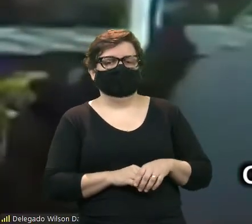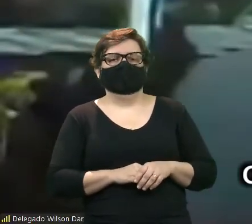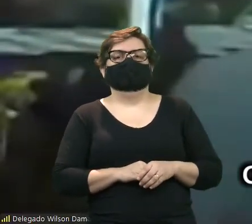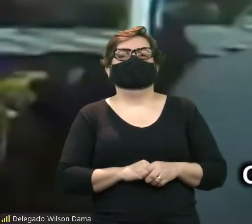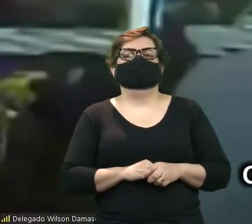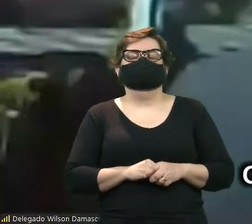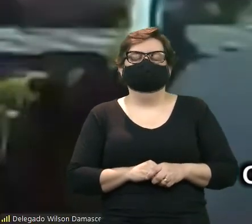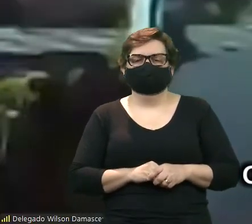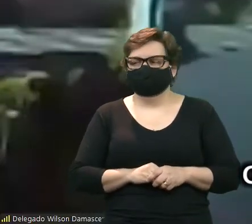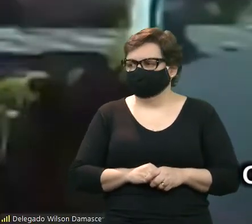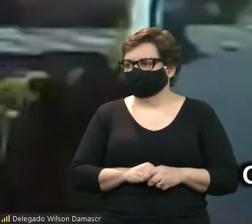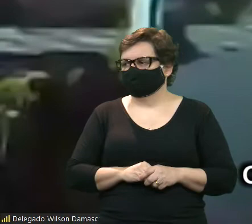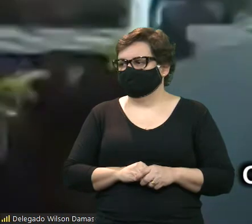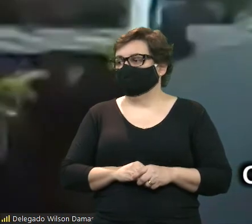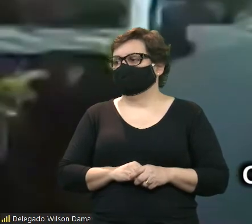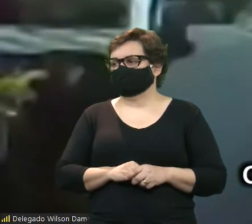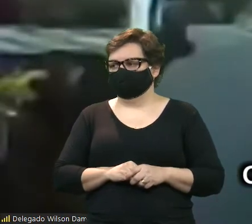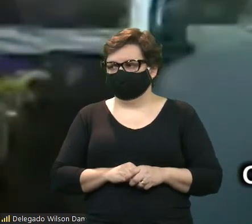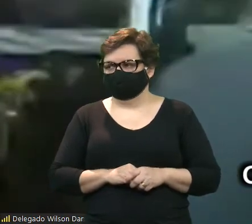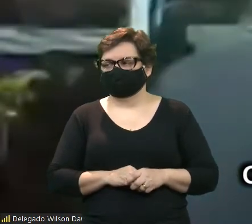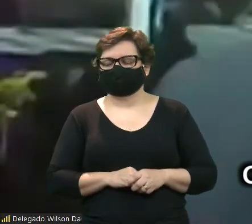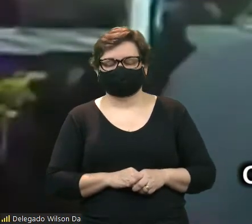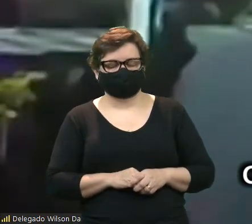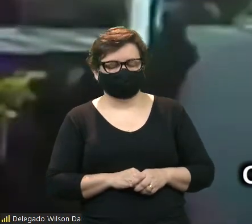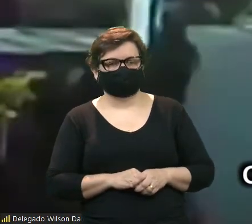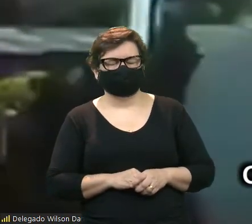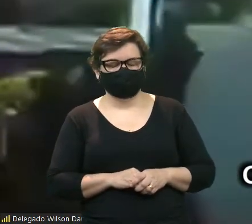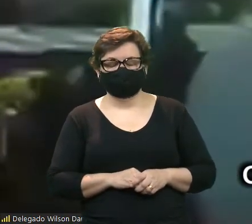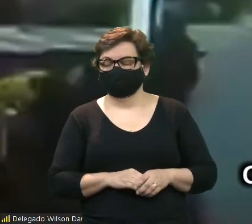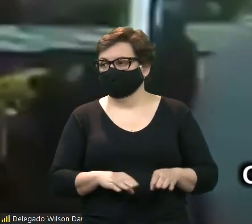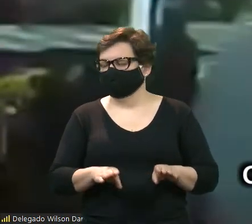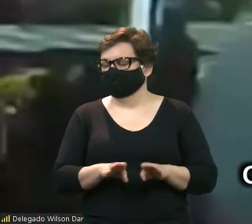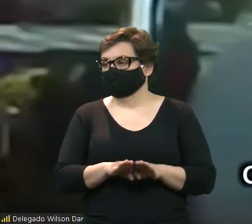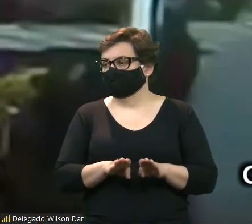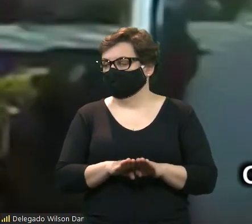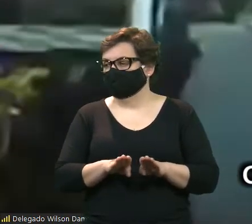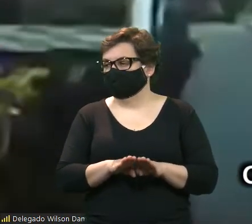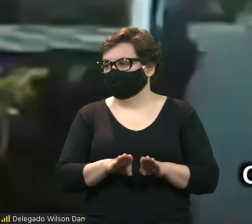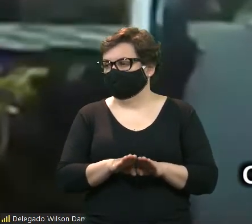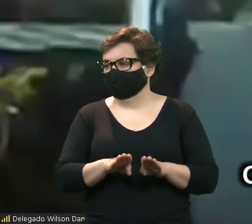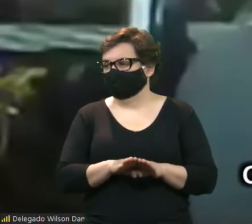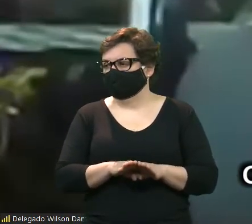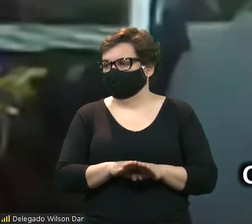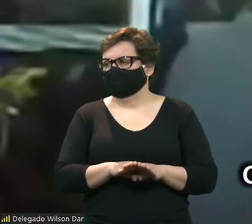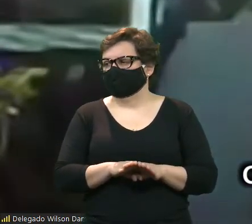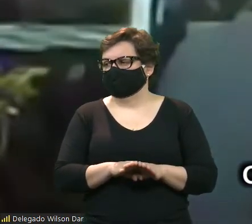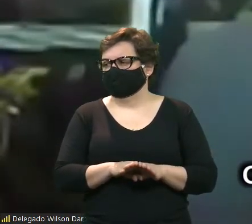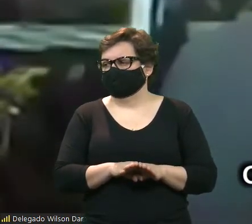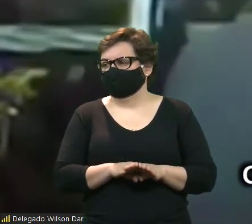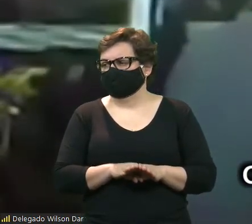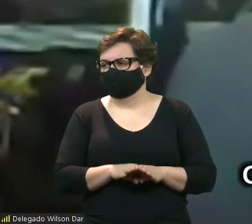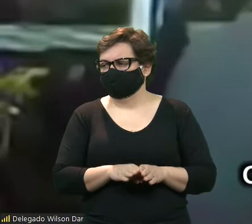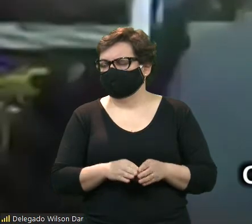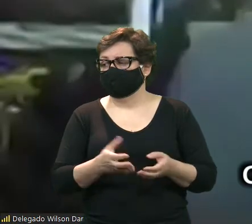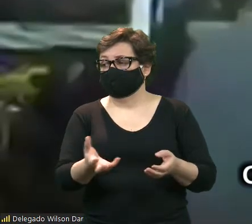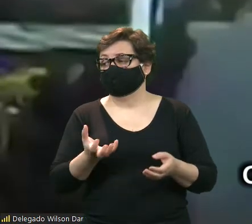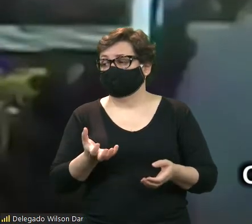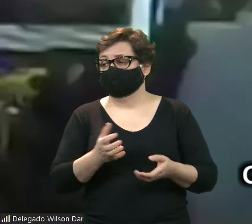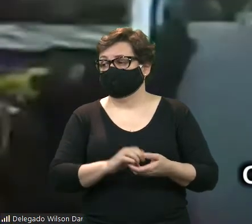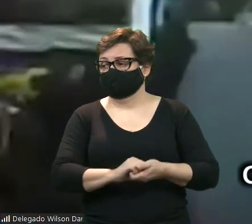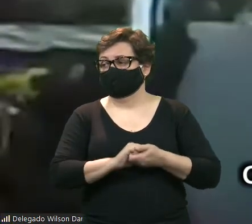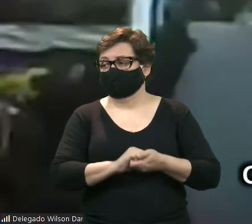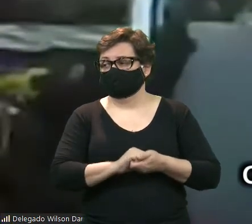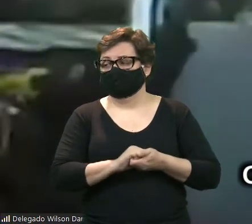segunda discussão, também para cumprimentar a Prefeitura Municipal pelo encaminhamento